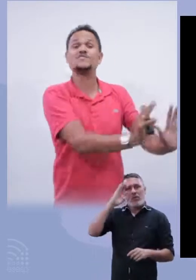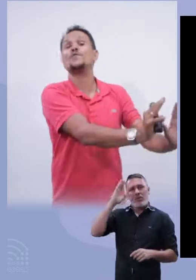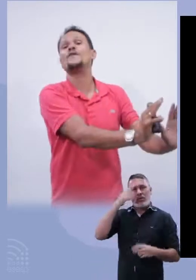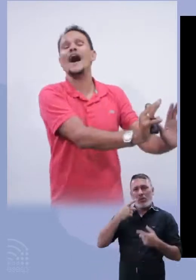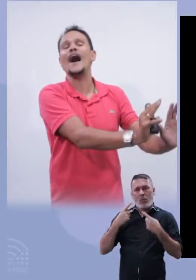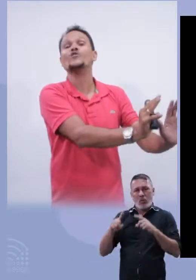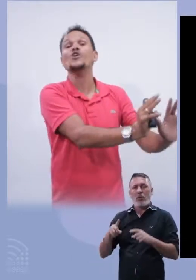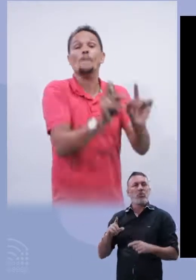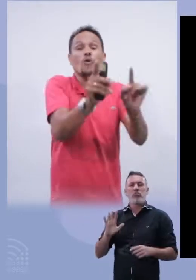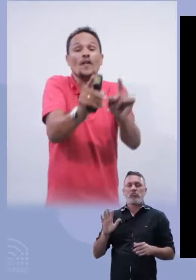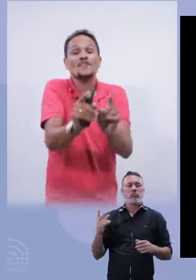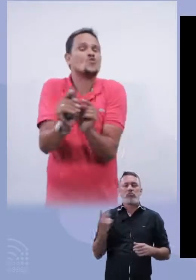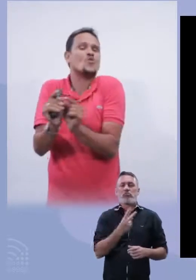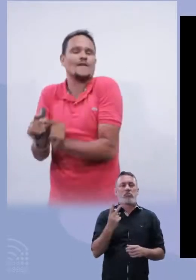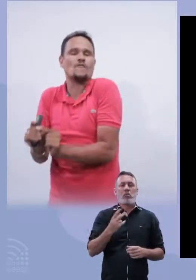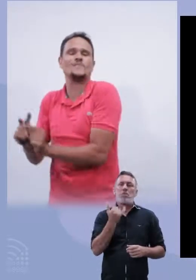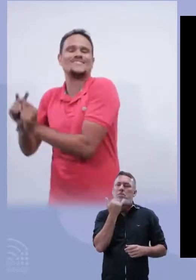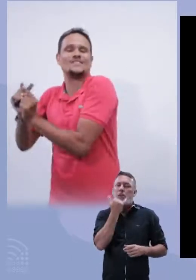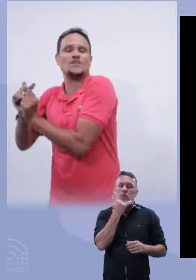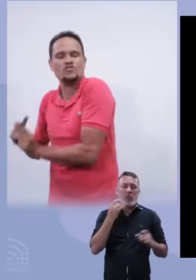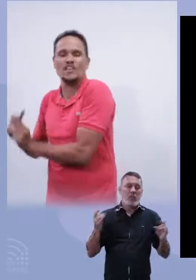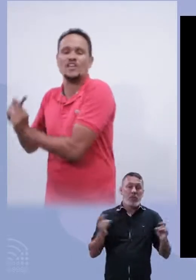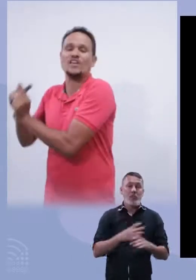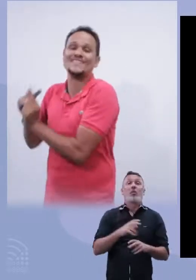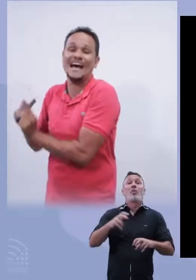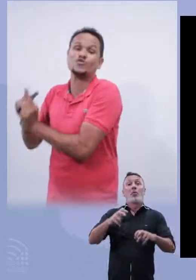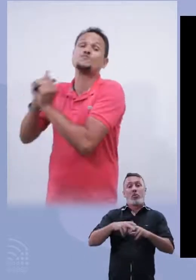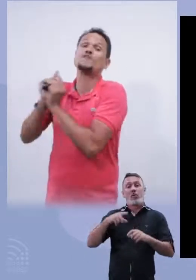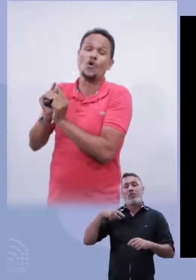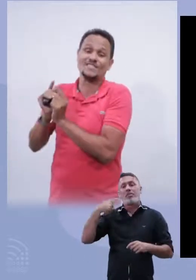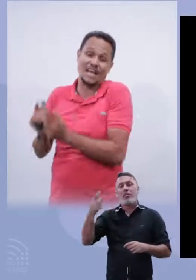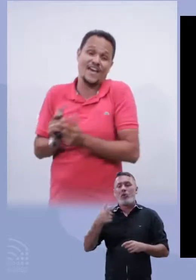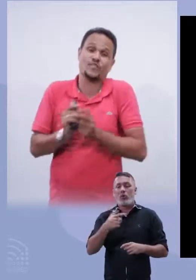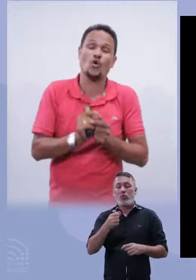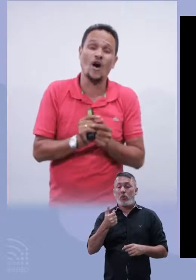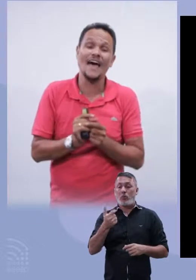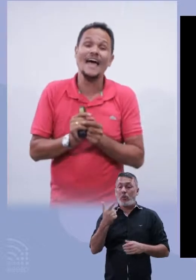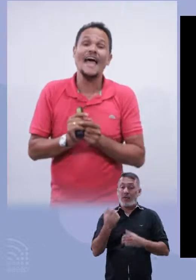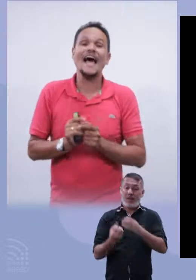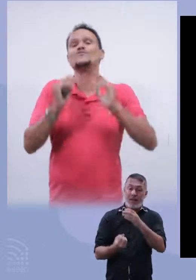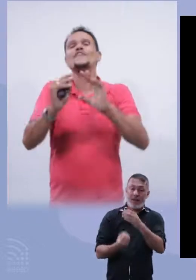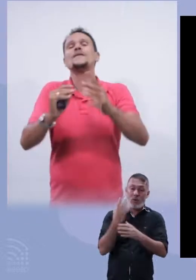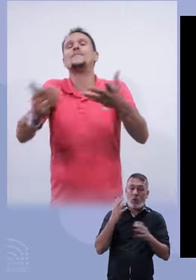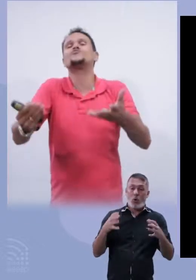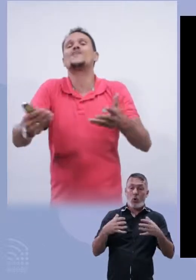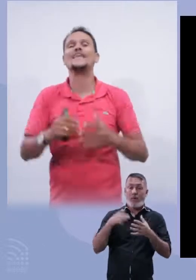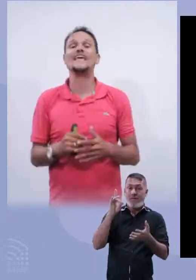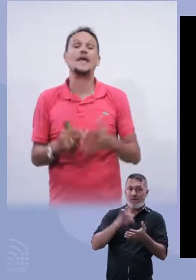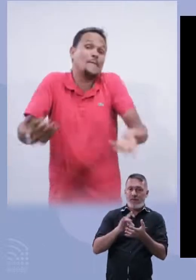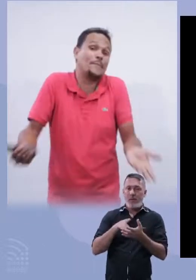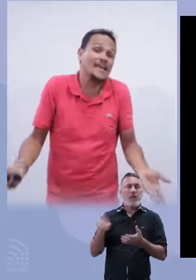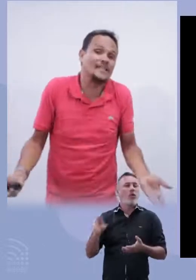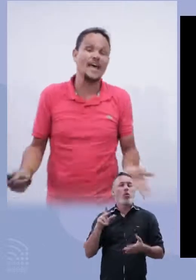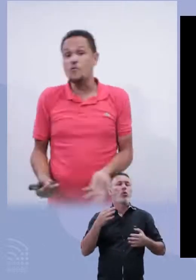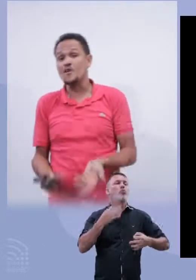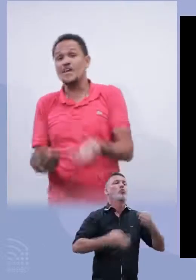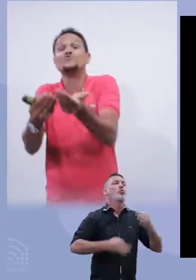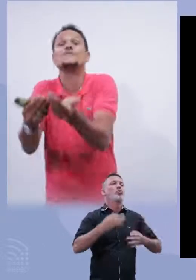militar, eles já estão perdoados. Por isso, quando a Comissão Nacional da Verdade, em 2012, ela veio à tona, ela não estava ali para julgar ninguém